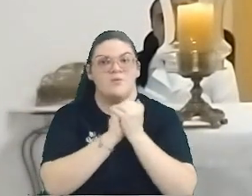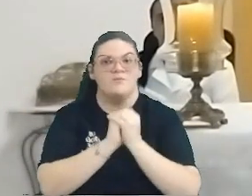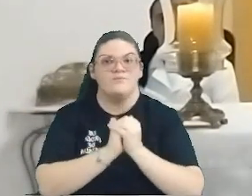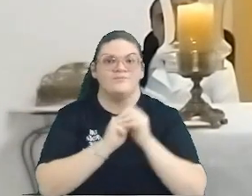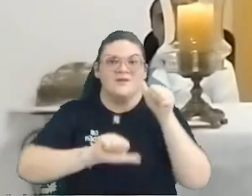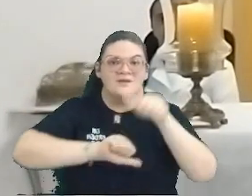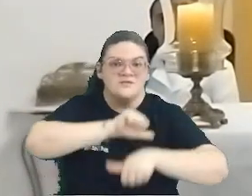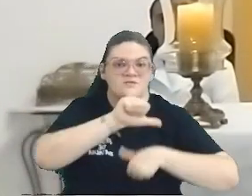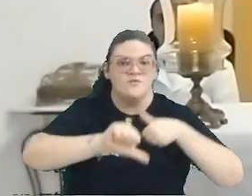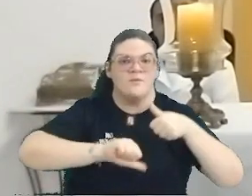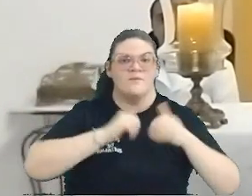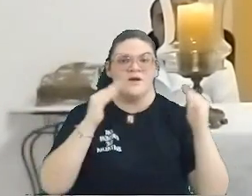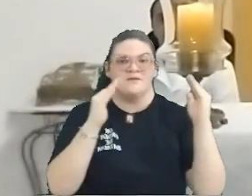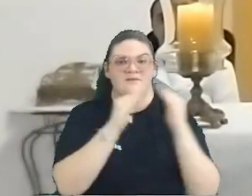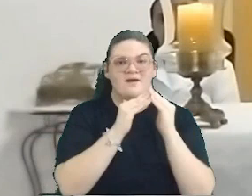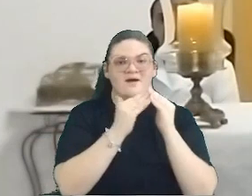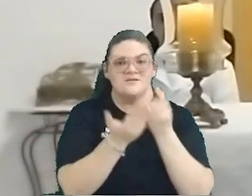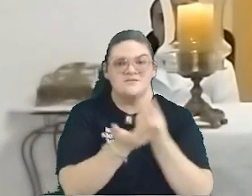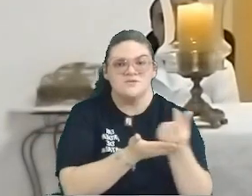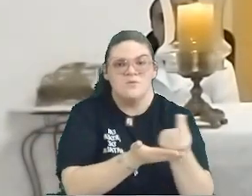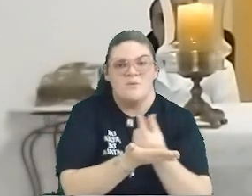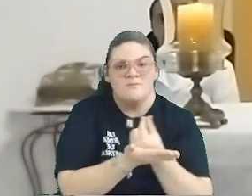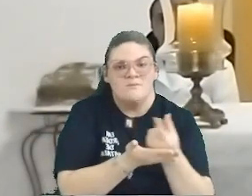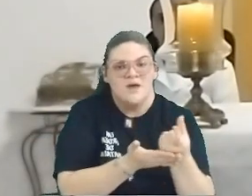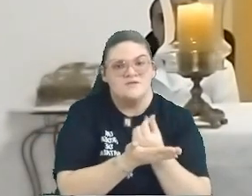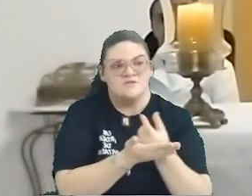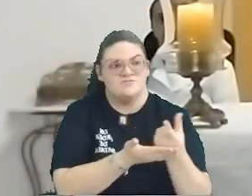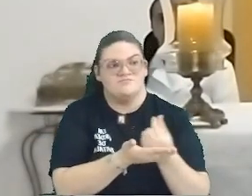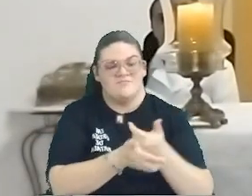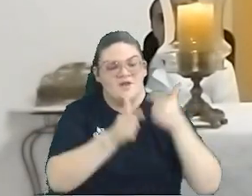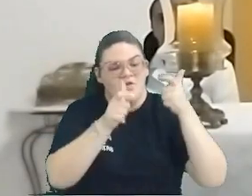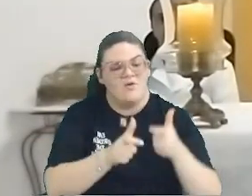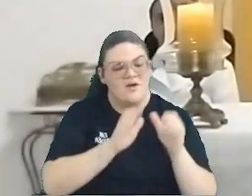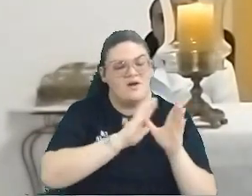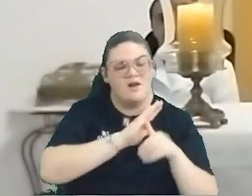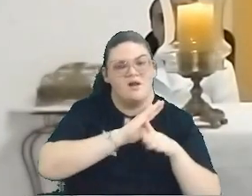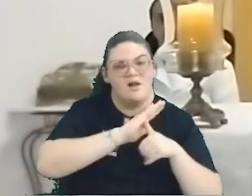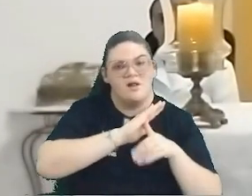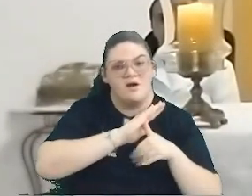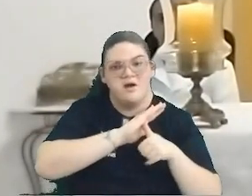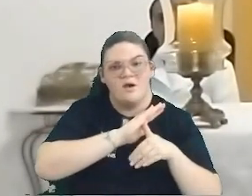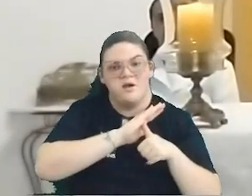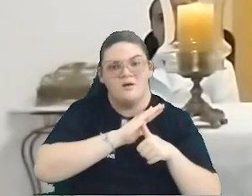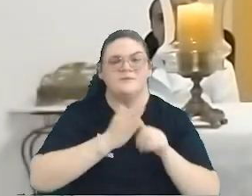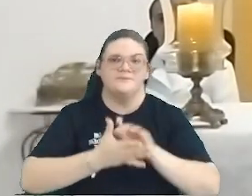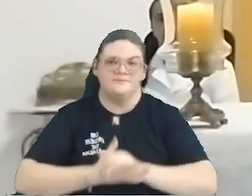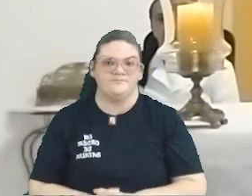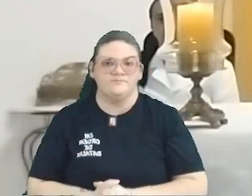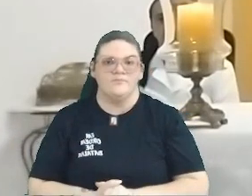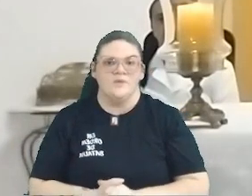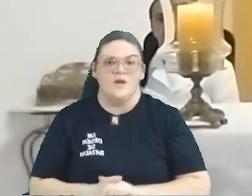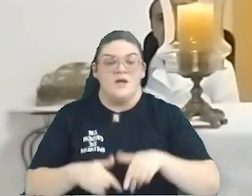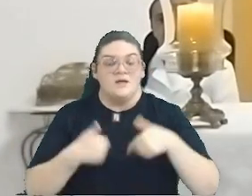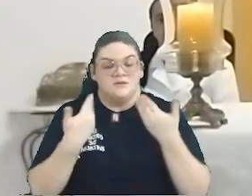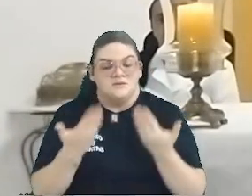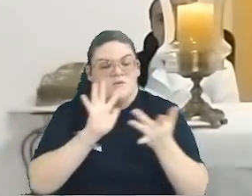de comércio, em covil de ladrões. Então Jesus está defendendo o templo